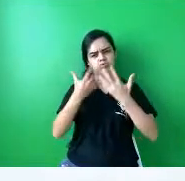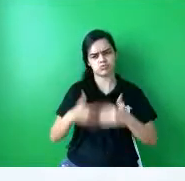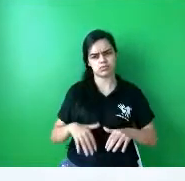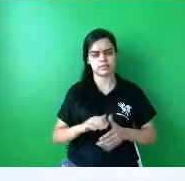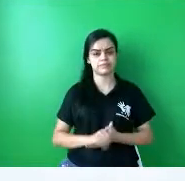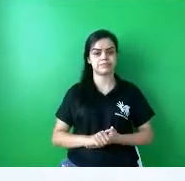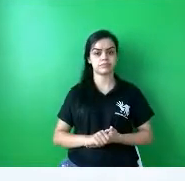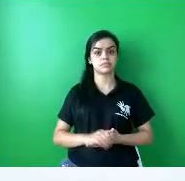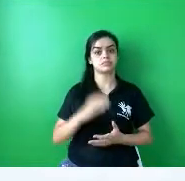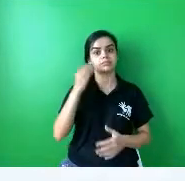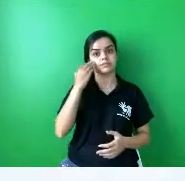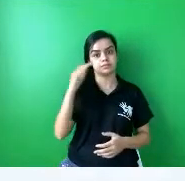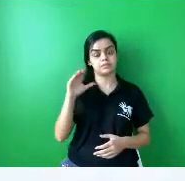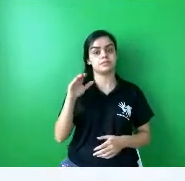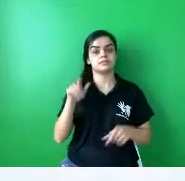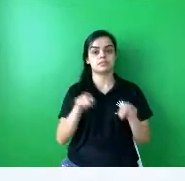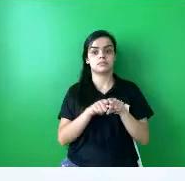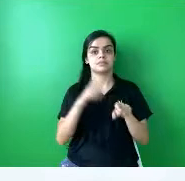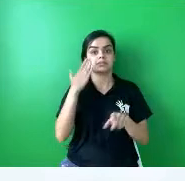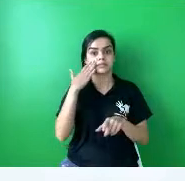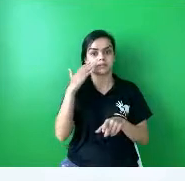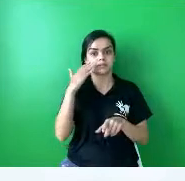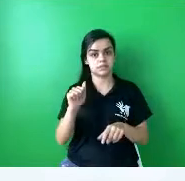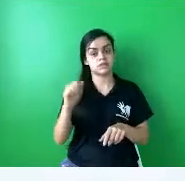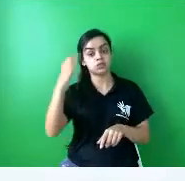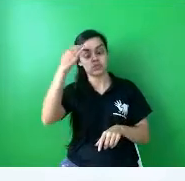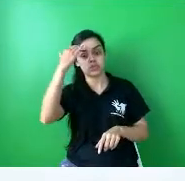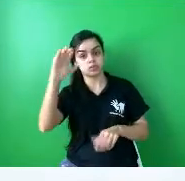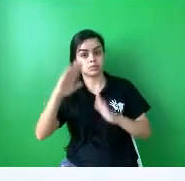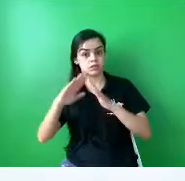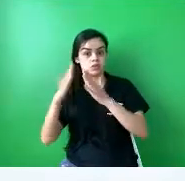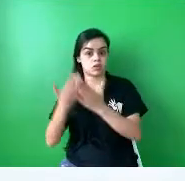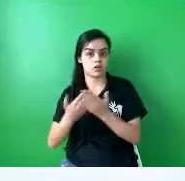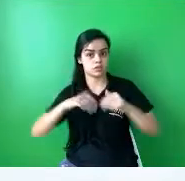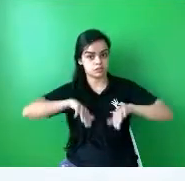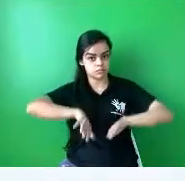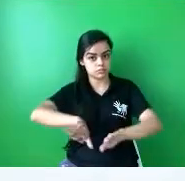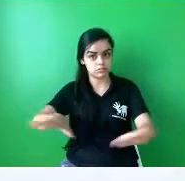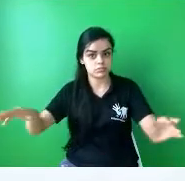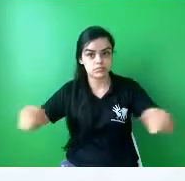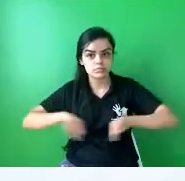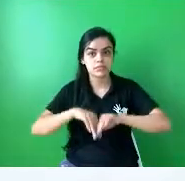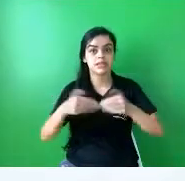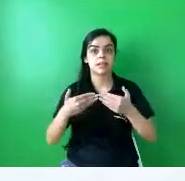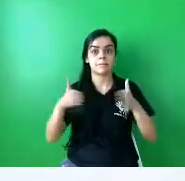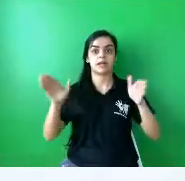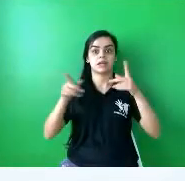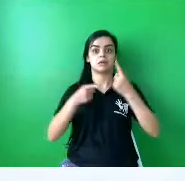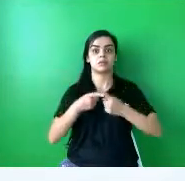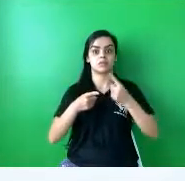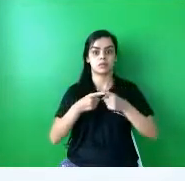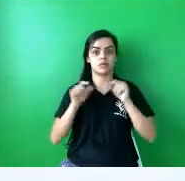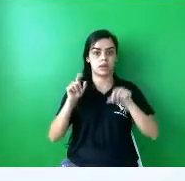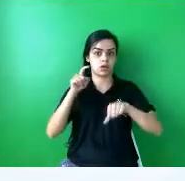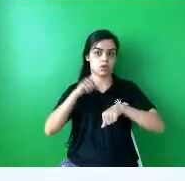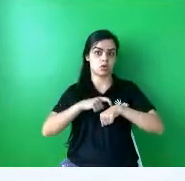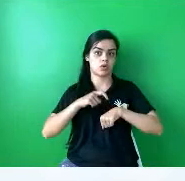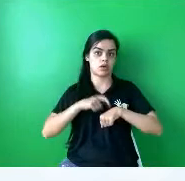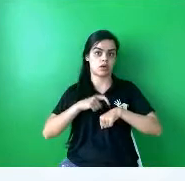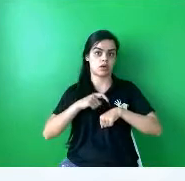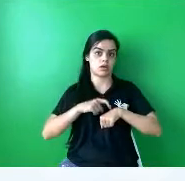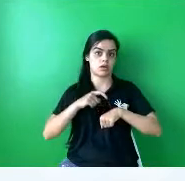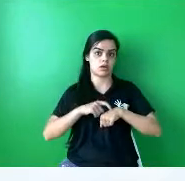em Curitiba, em Araucária? Curitiba, por exemplo, as escolas de natação, elas estão abertas porque elas fazem horários,